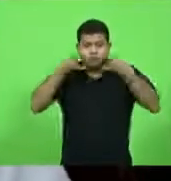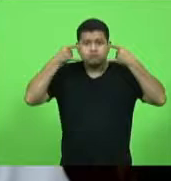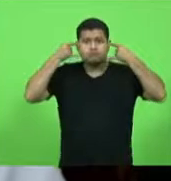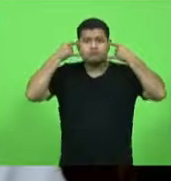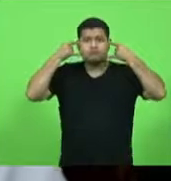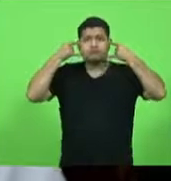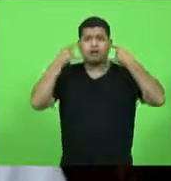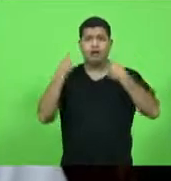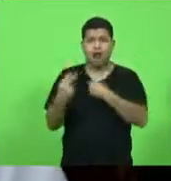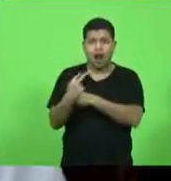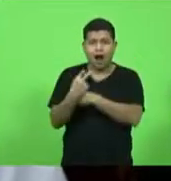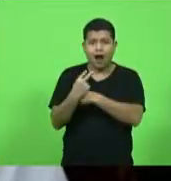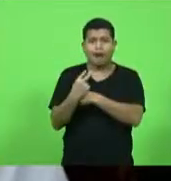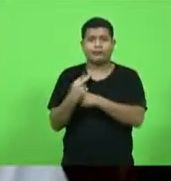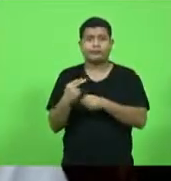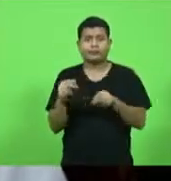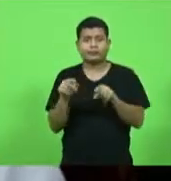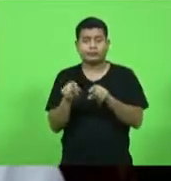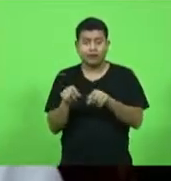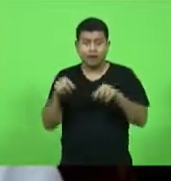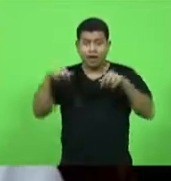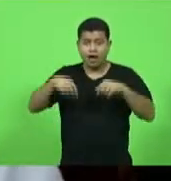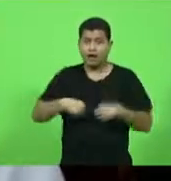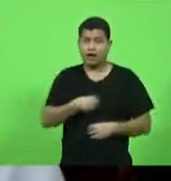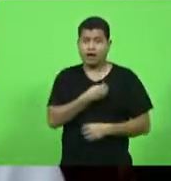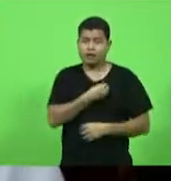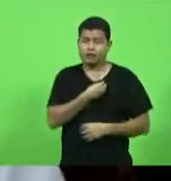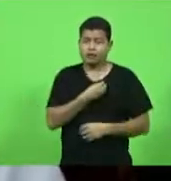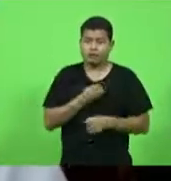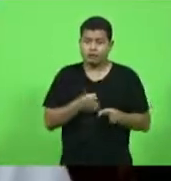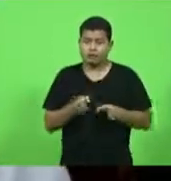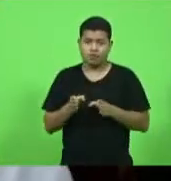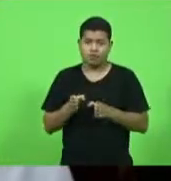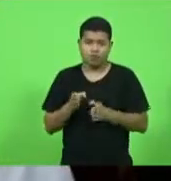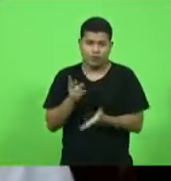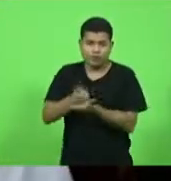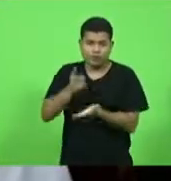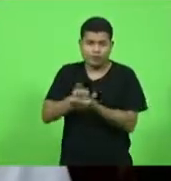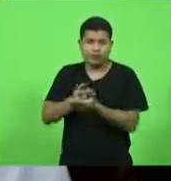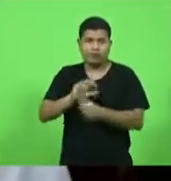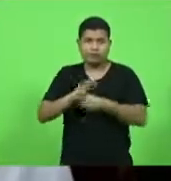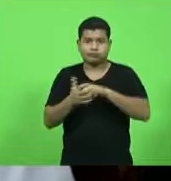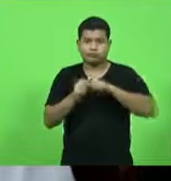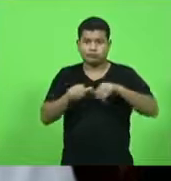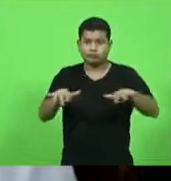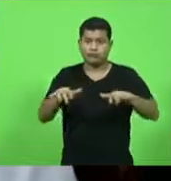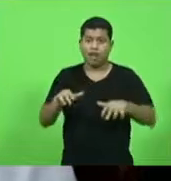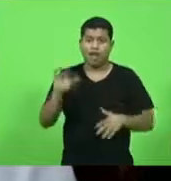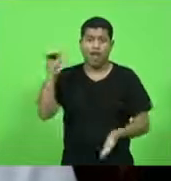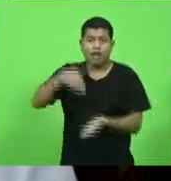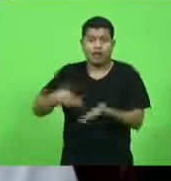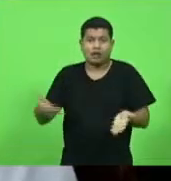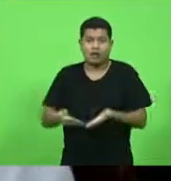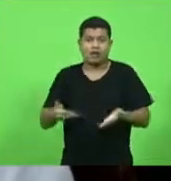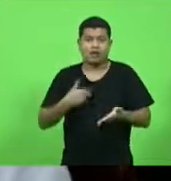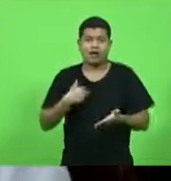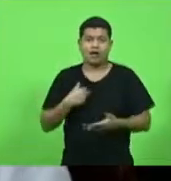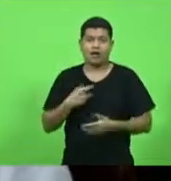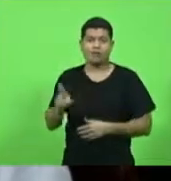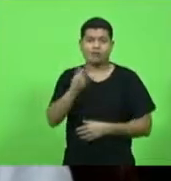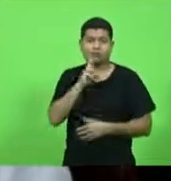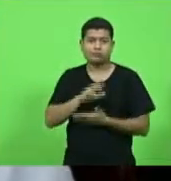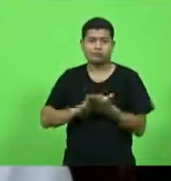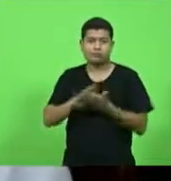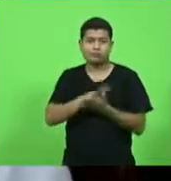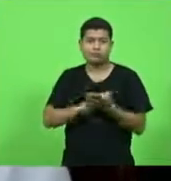proteção enquanto persistisse essa pandemia. Até agora eu não obtive resposta, senhor presidente. Acho que é